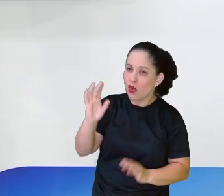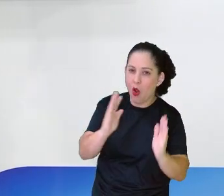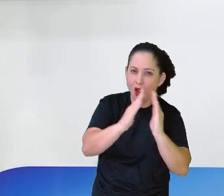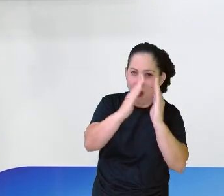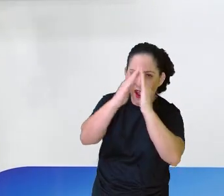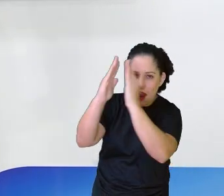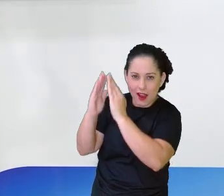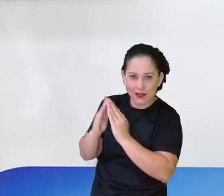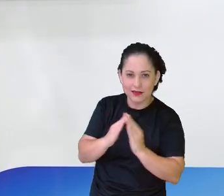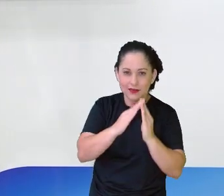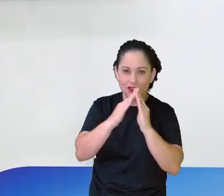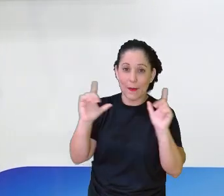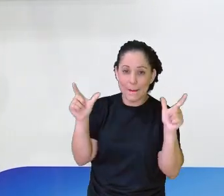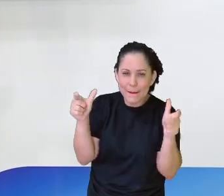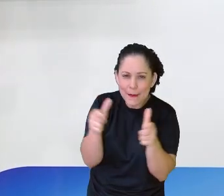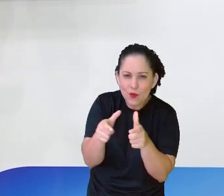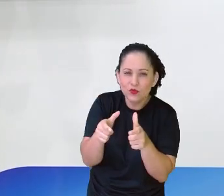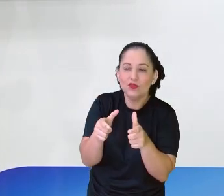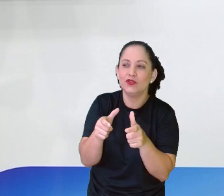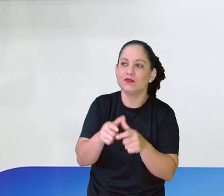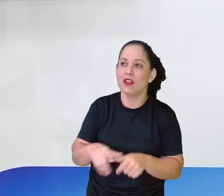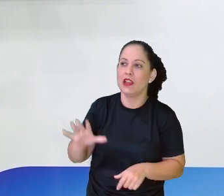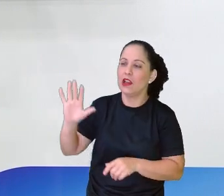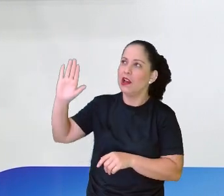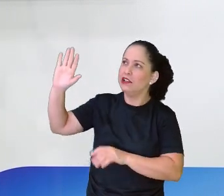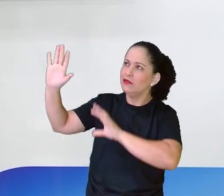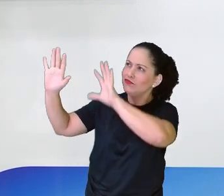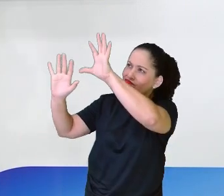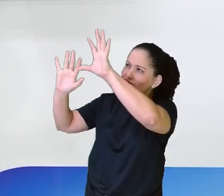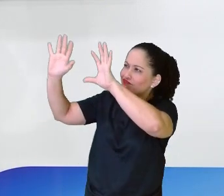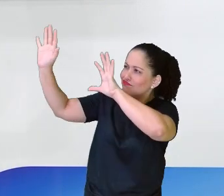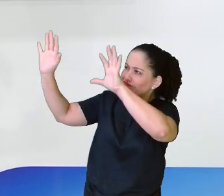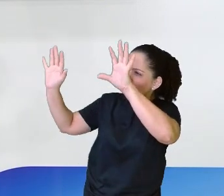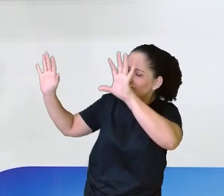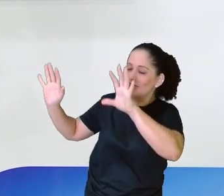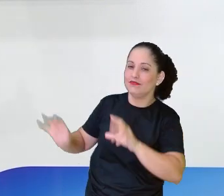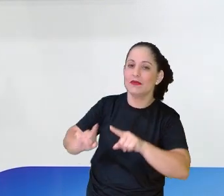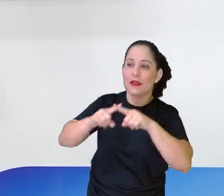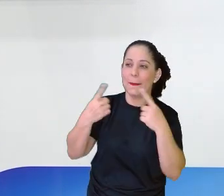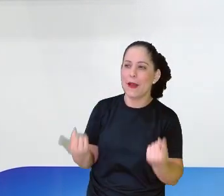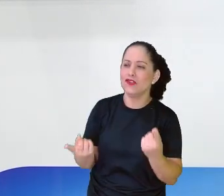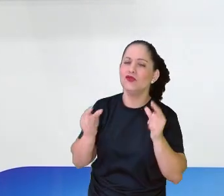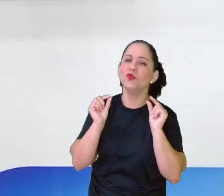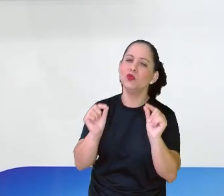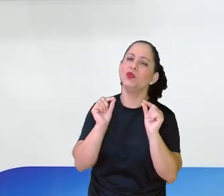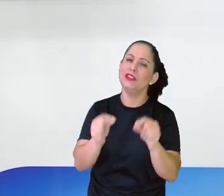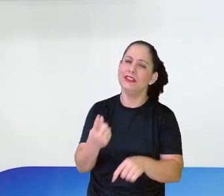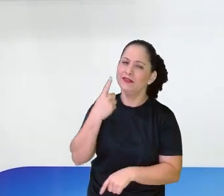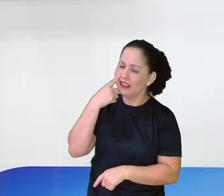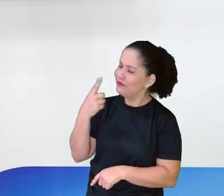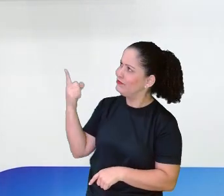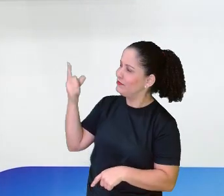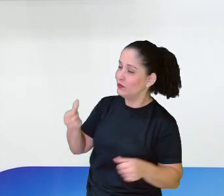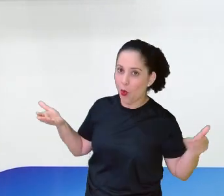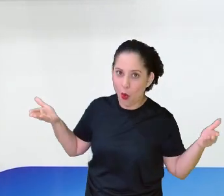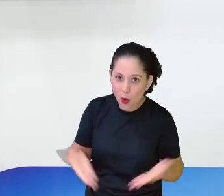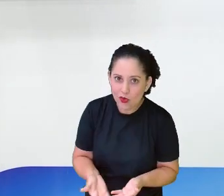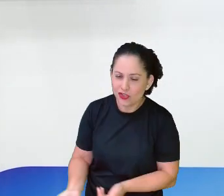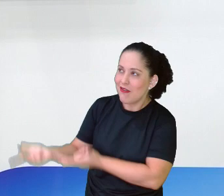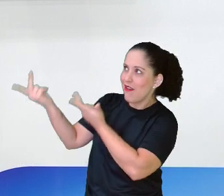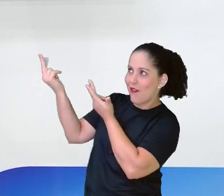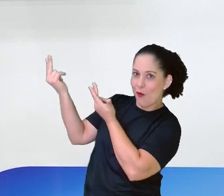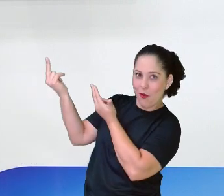coisas, pouquíssimas casas. Algumas aqui, quase nenhum aqui. Mas será que hoje é desse